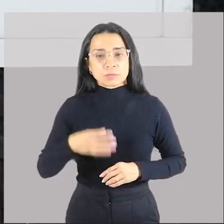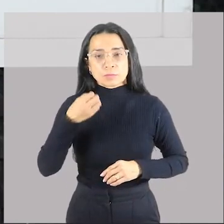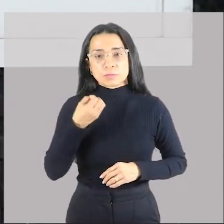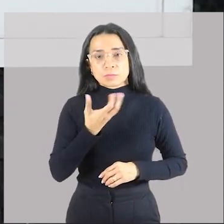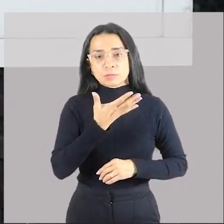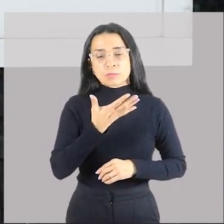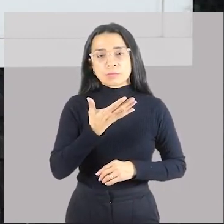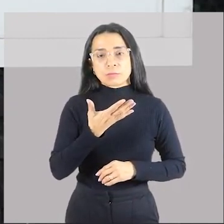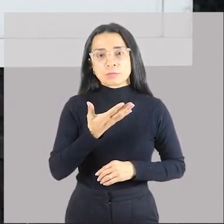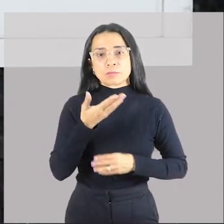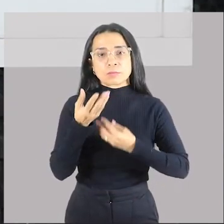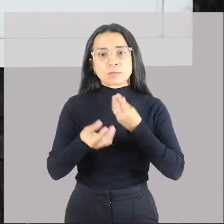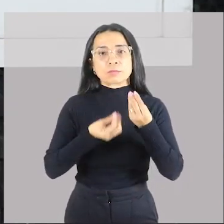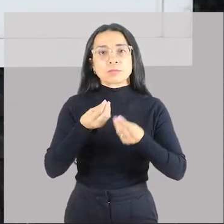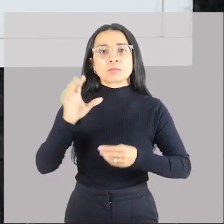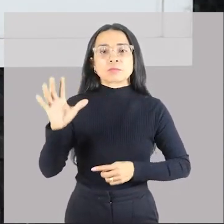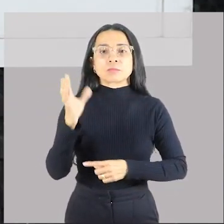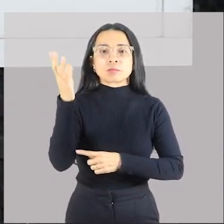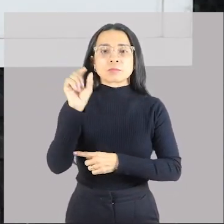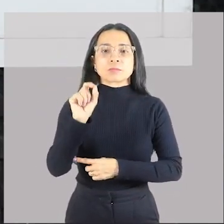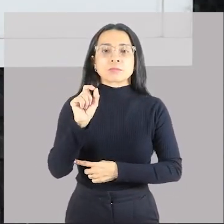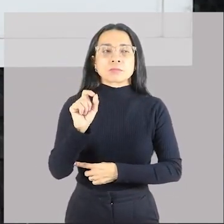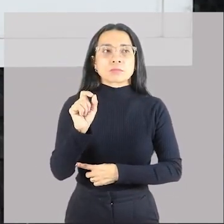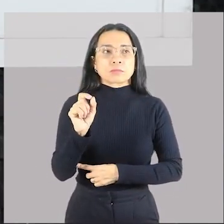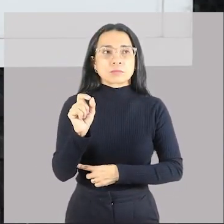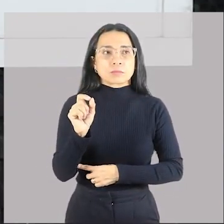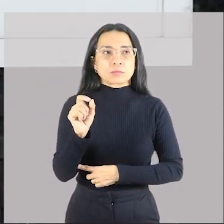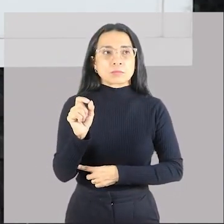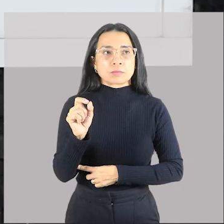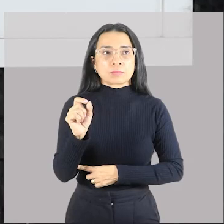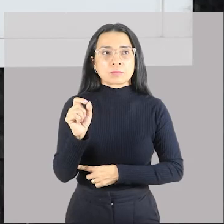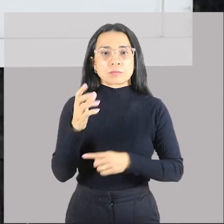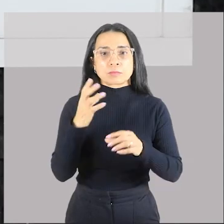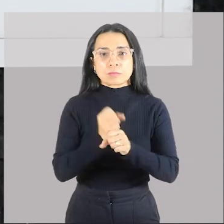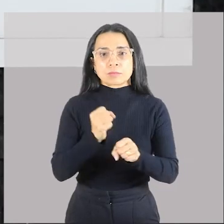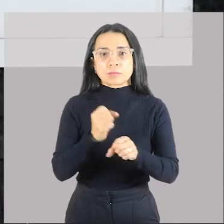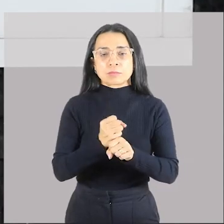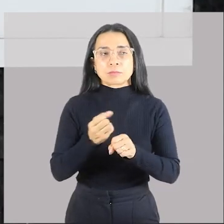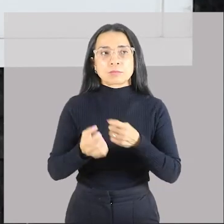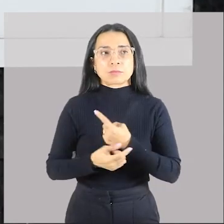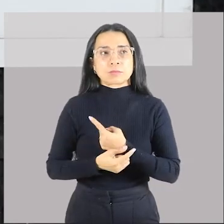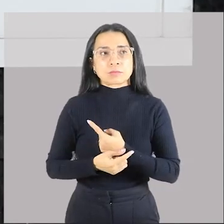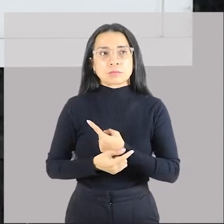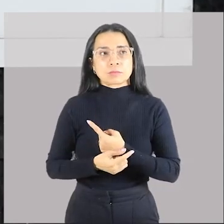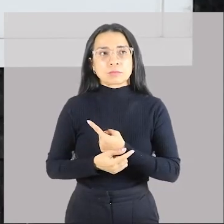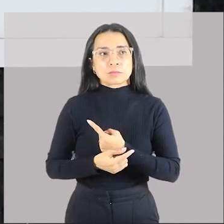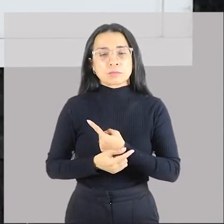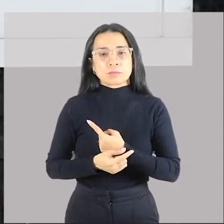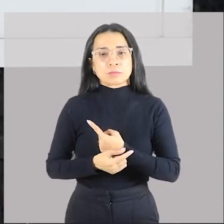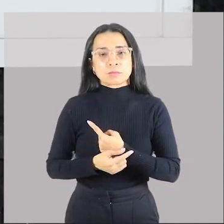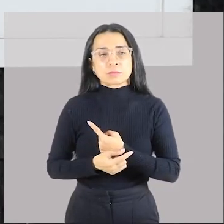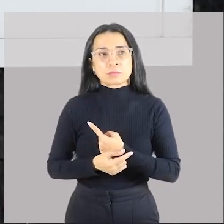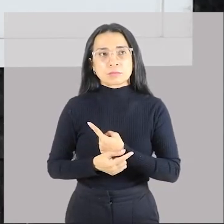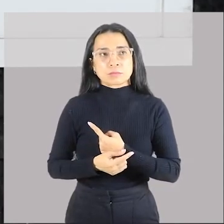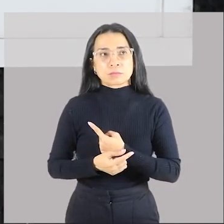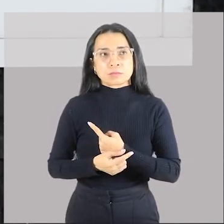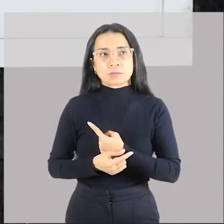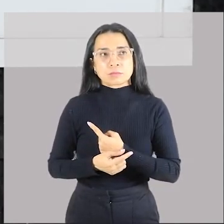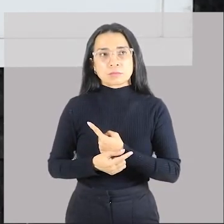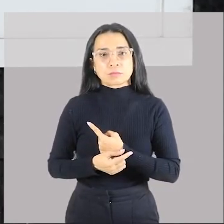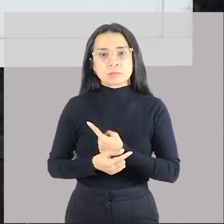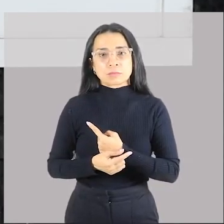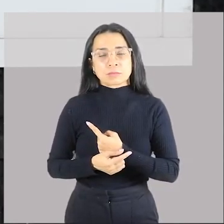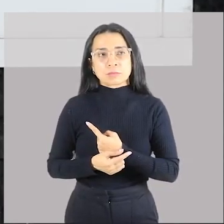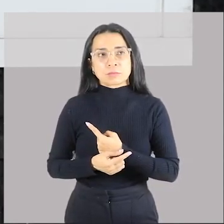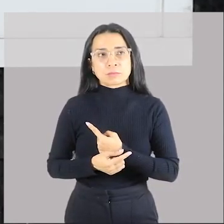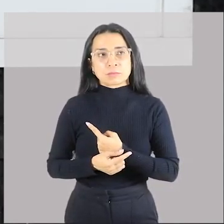Ora, turma, então o que acontece aqui? Vamos calcular. vai ser calculado em cima do valor